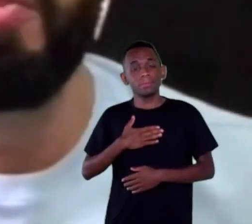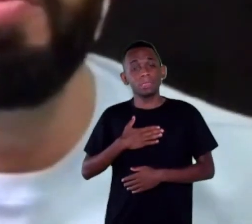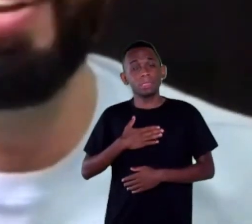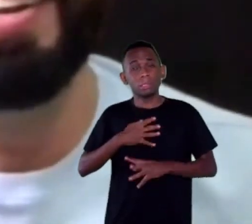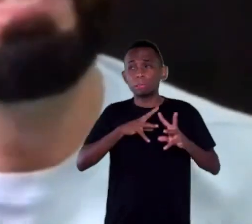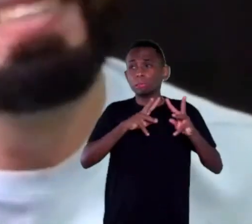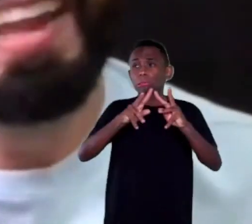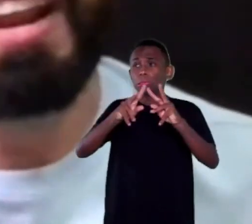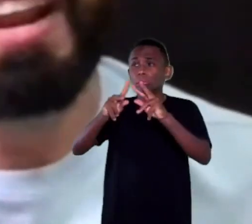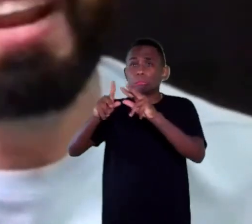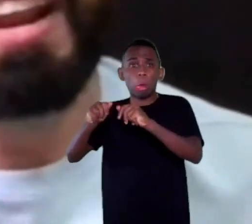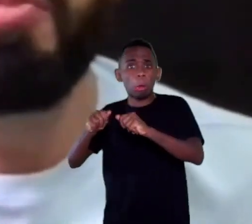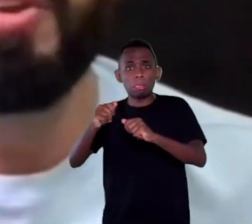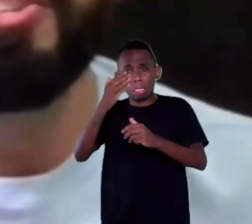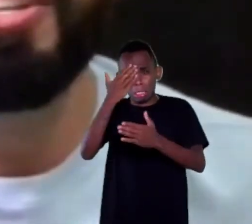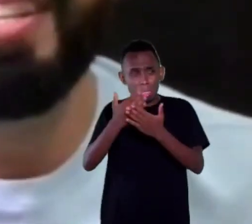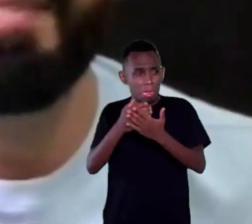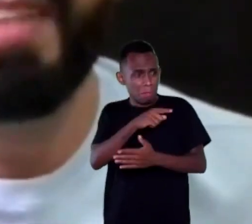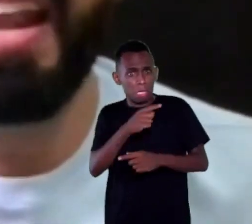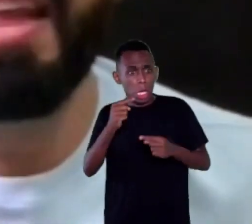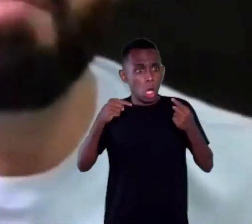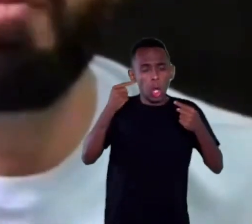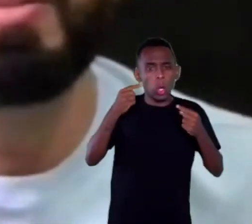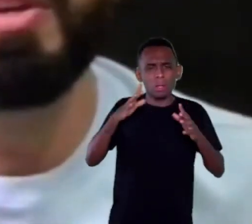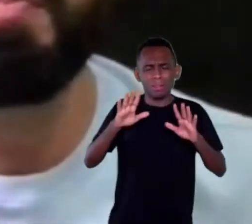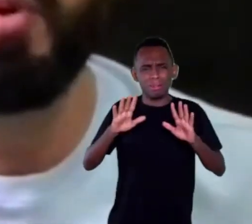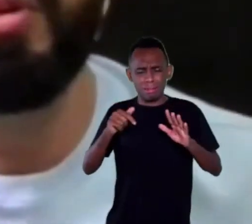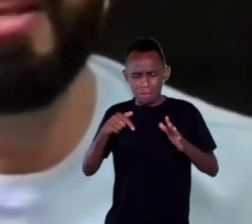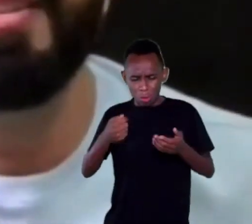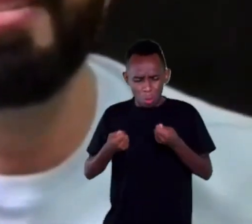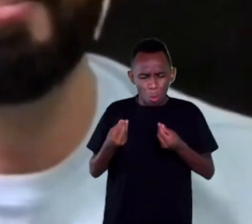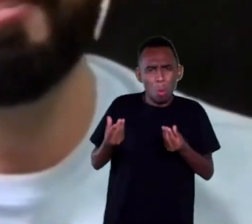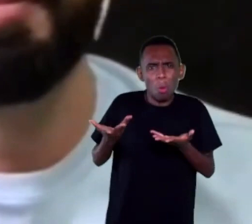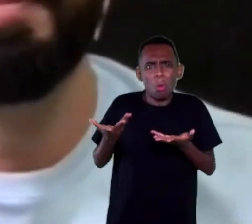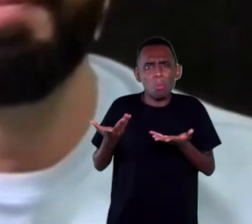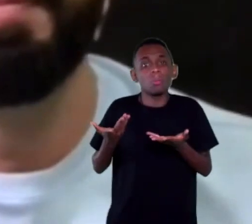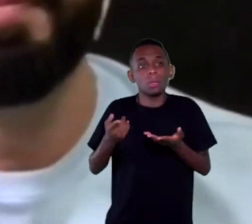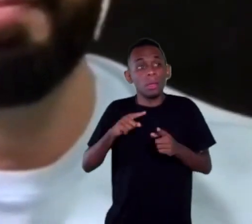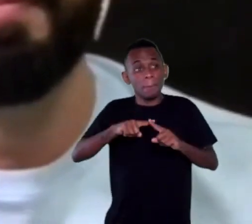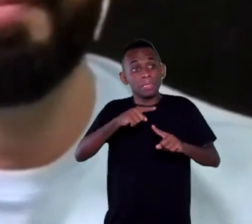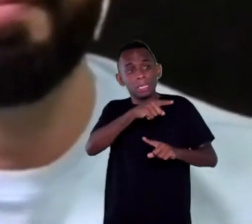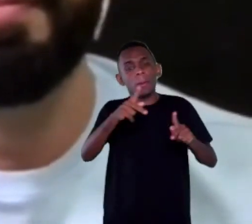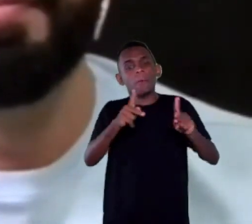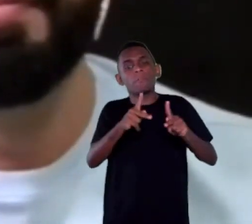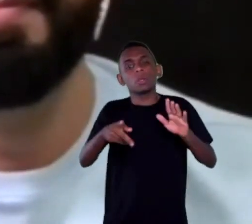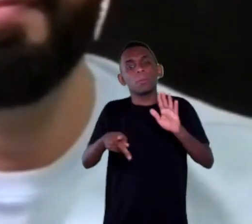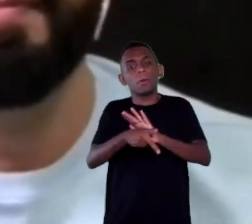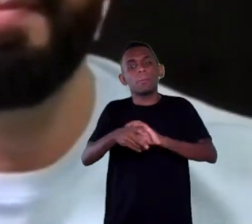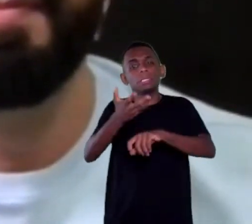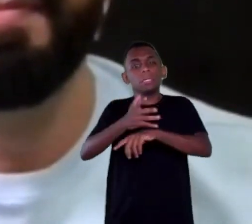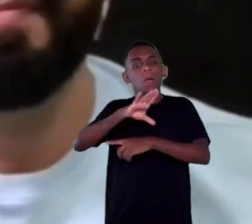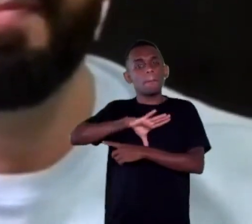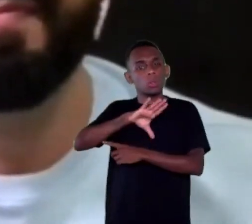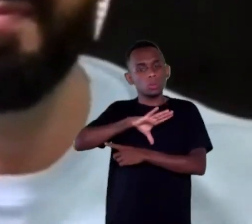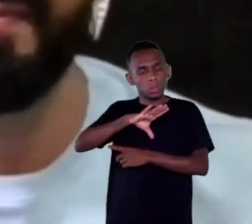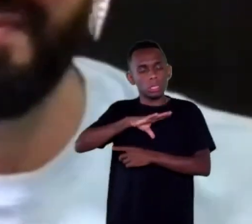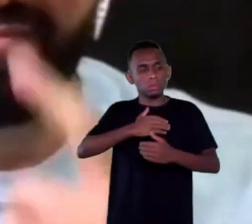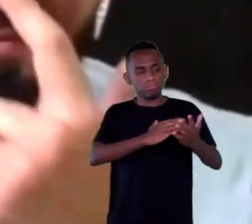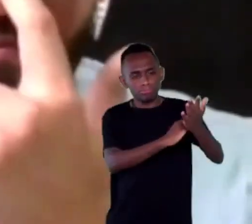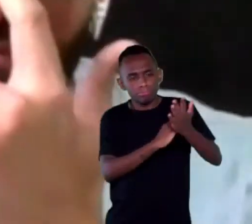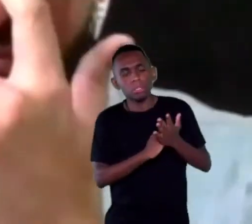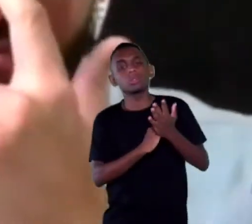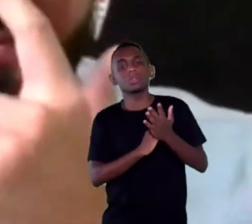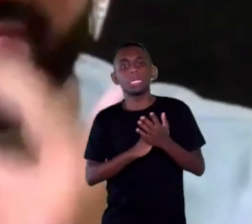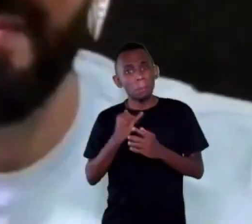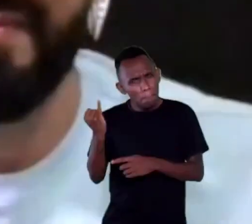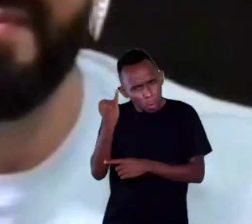era loucura, ela pegava e corrigia, porque ela é professora de português. E a importância desse incentivo, né,